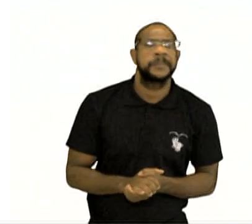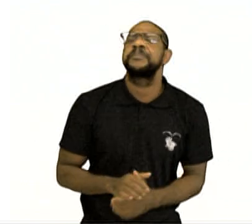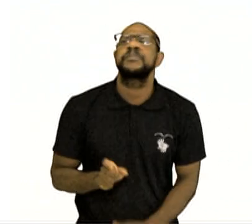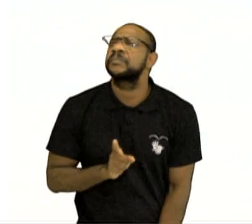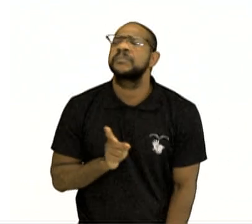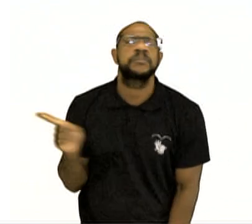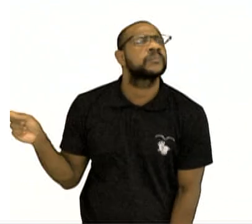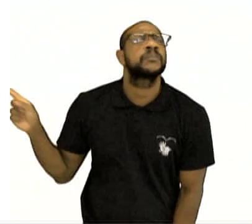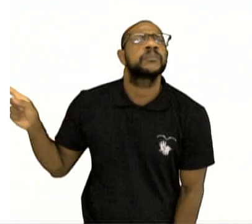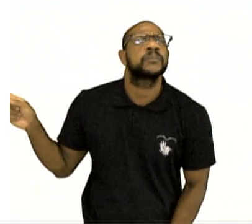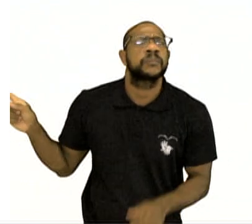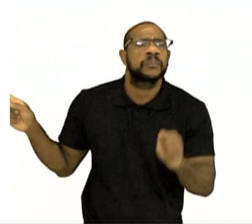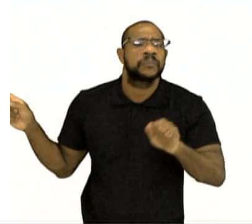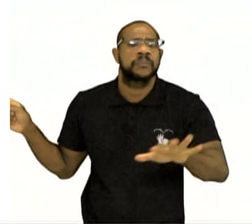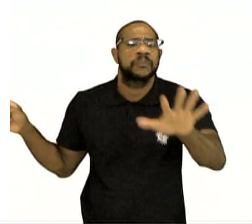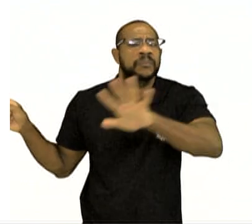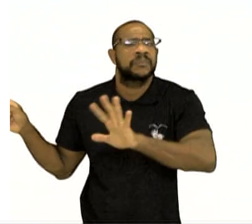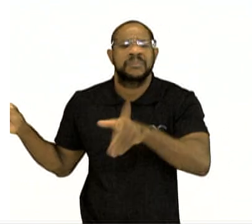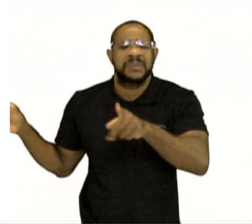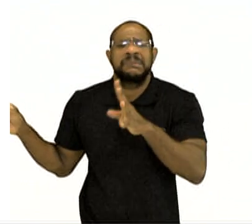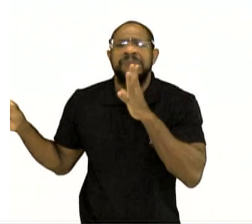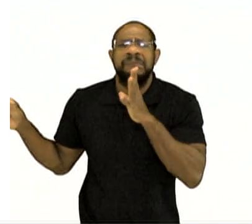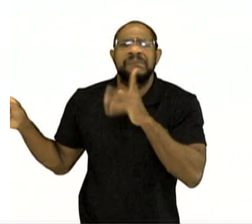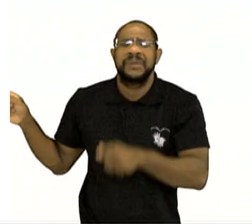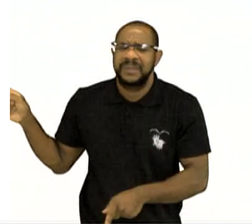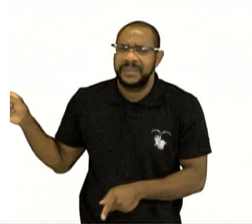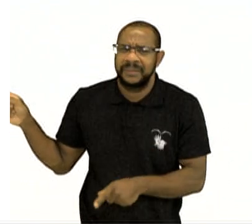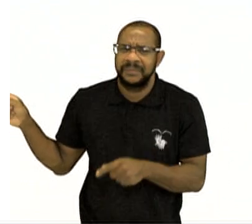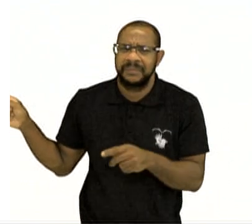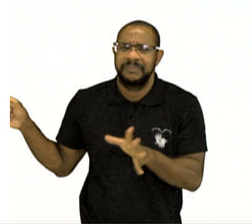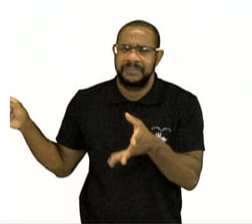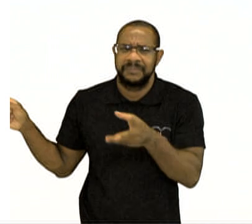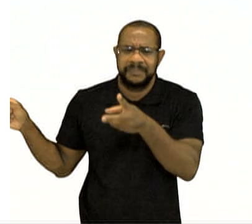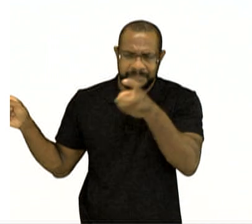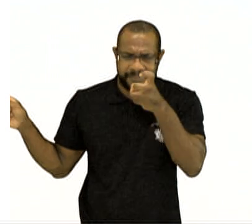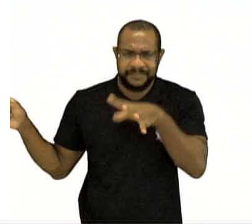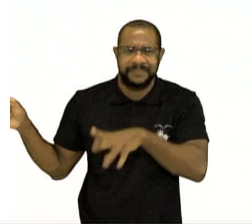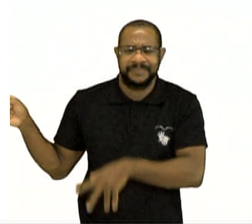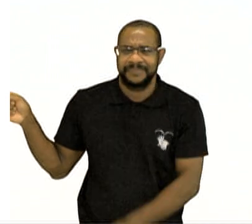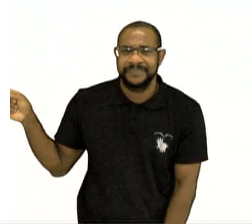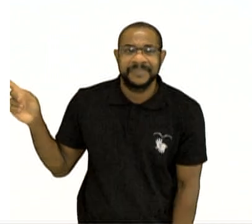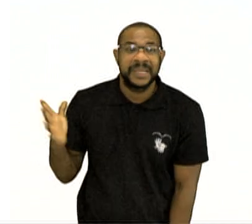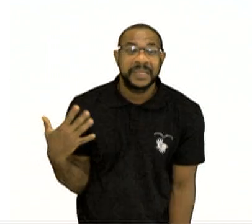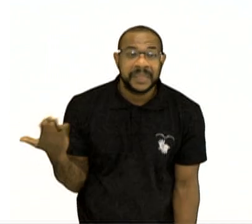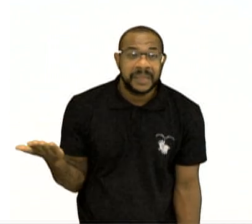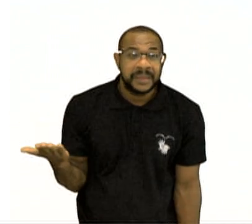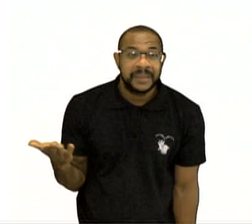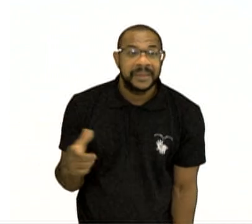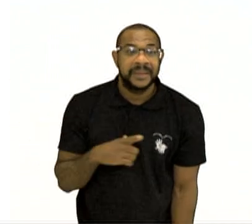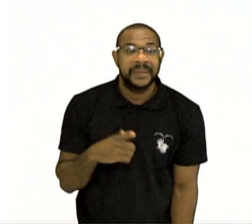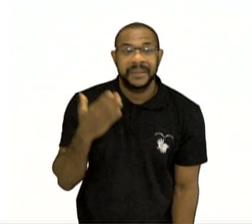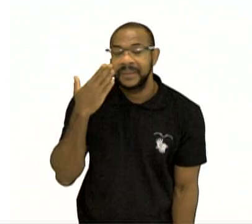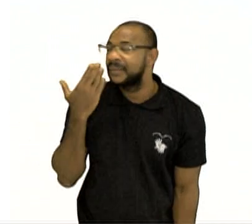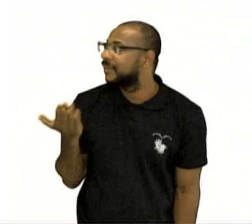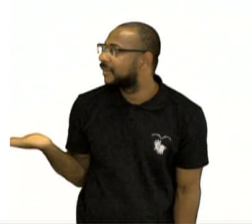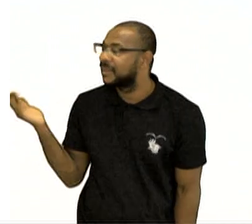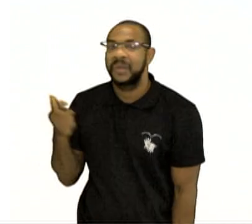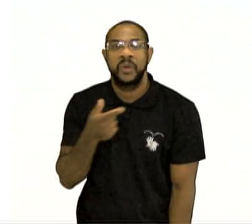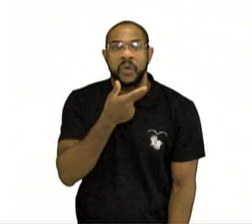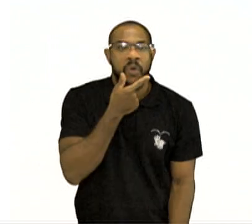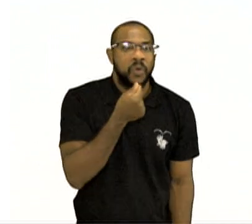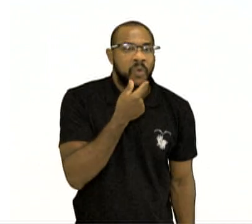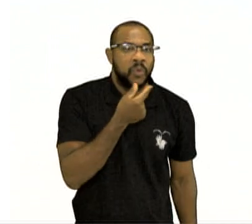imagem é bastante conhecida, você já deve ter visto por aí, não é mesmo? Nós temos aqui Rembrandt, né? Ele que viveu